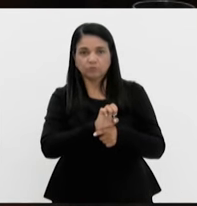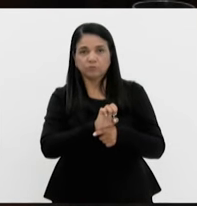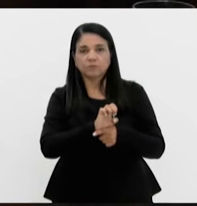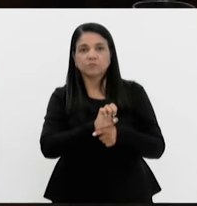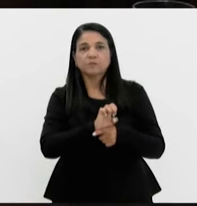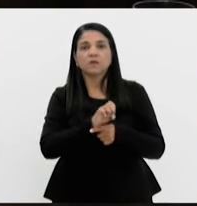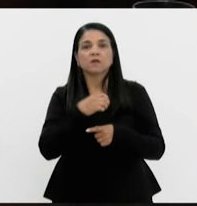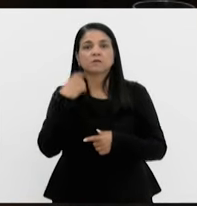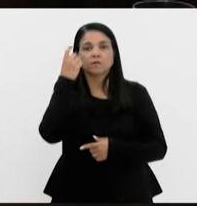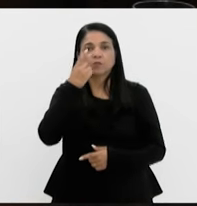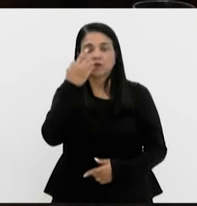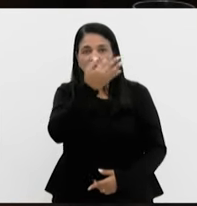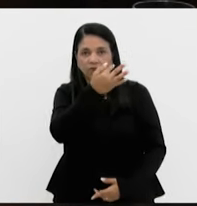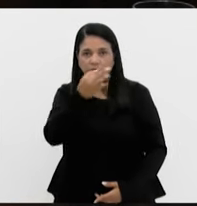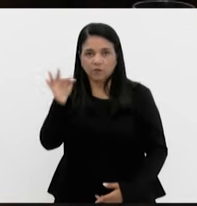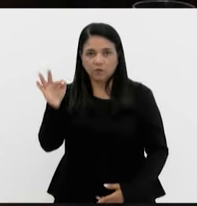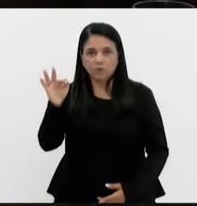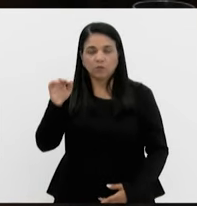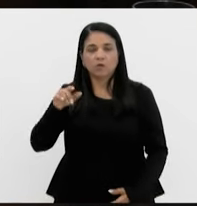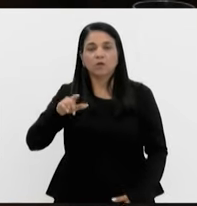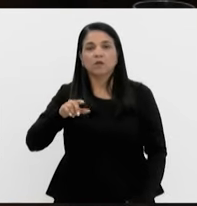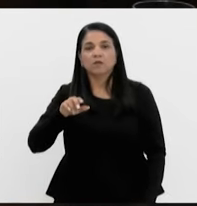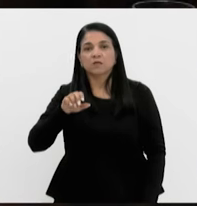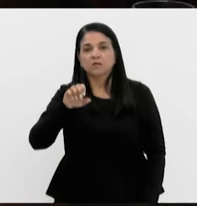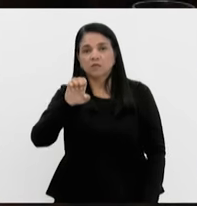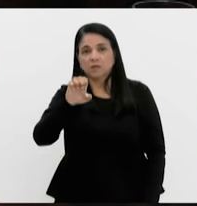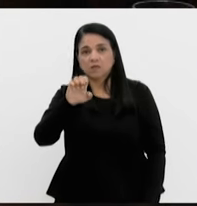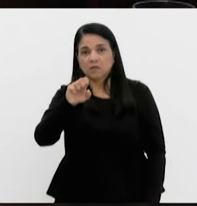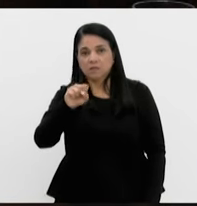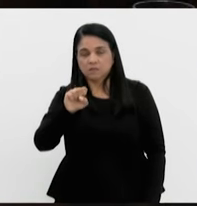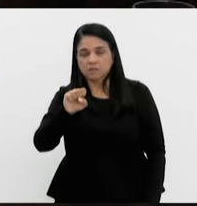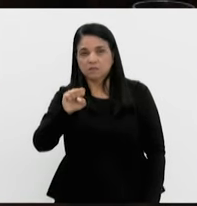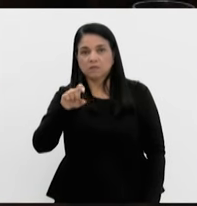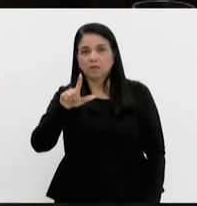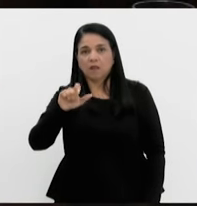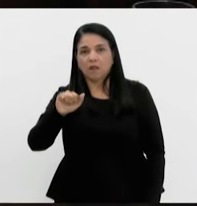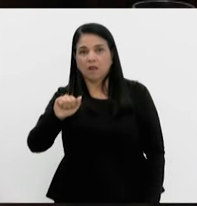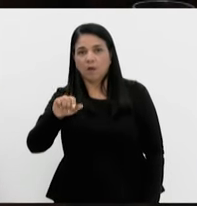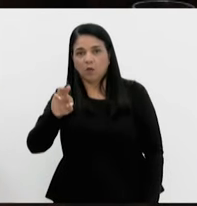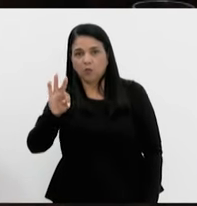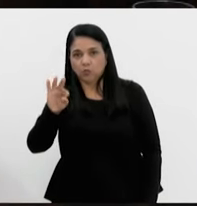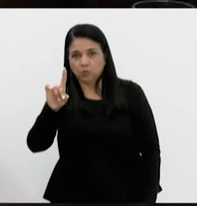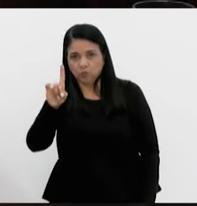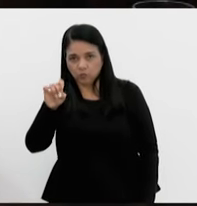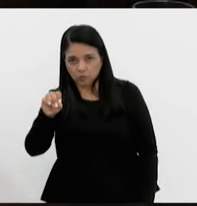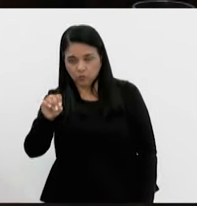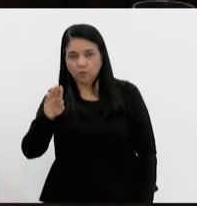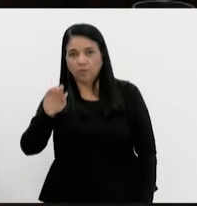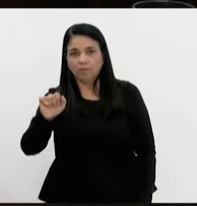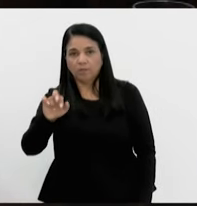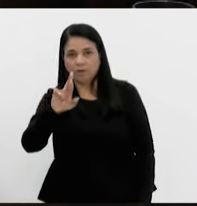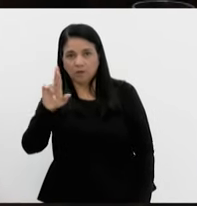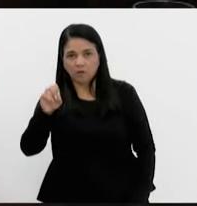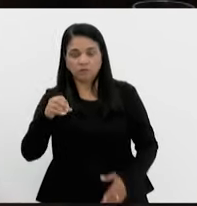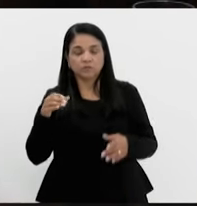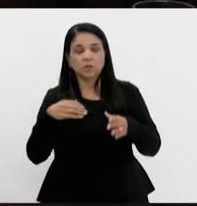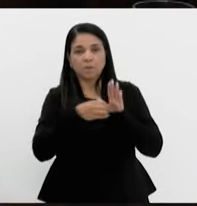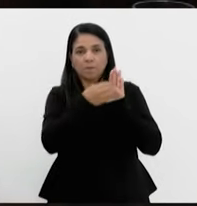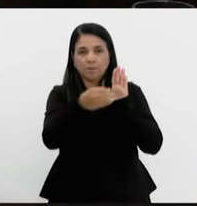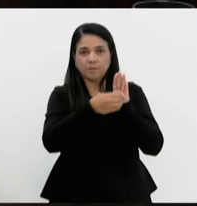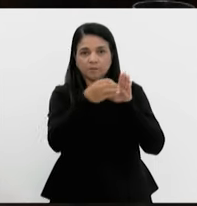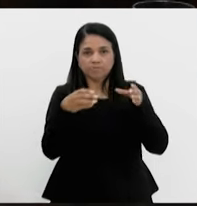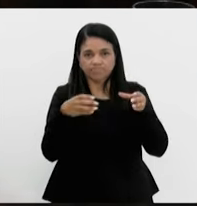federal sor Reginaldo burlões barr Júnior pendendo de parecer da comissão de normas